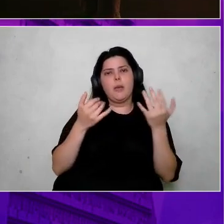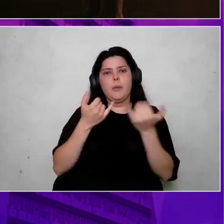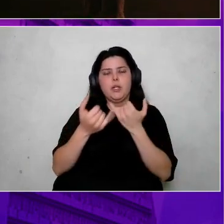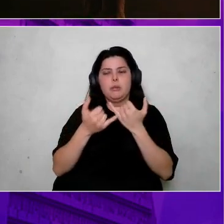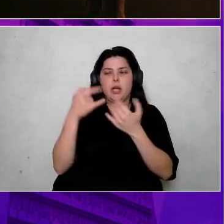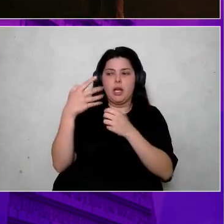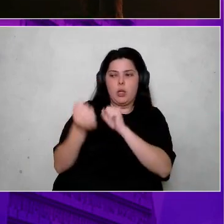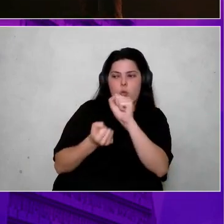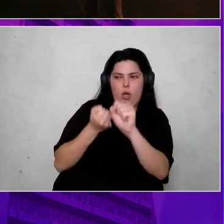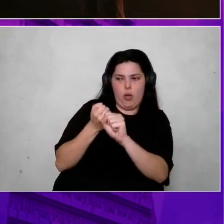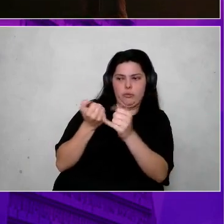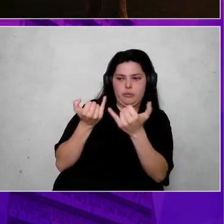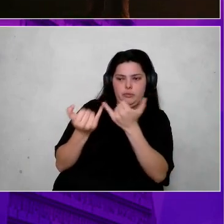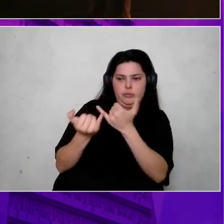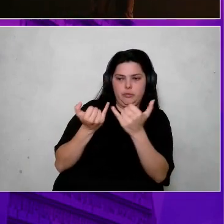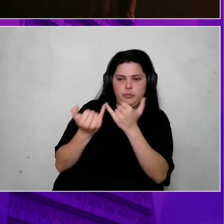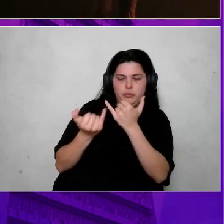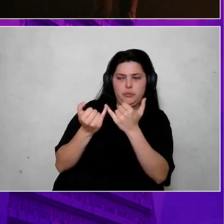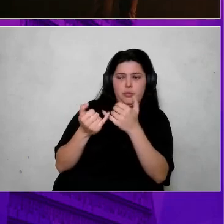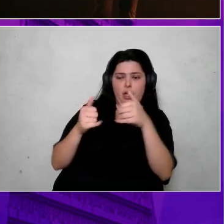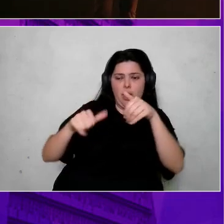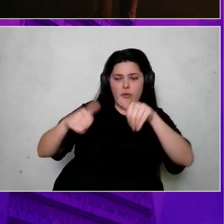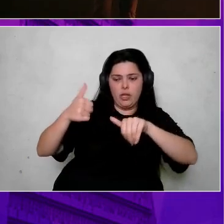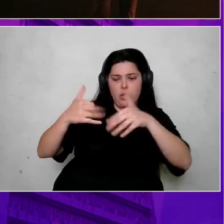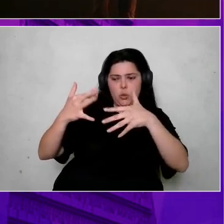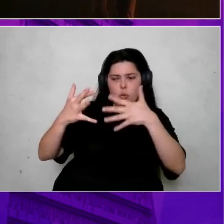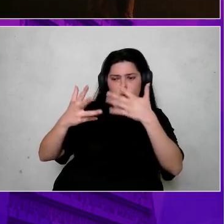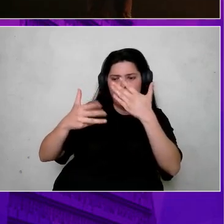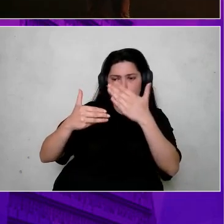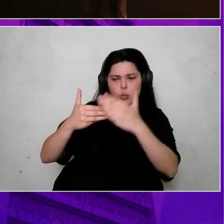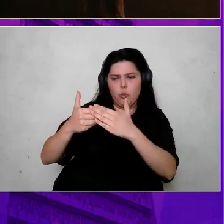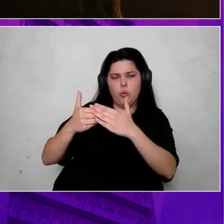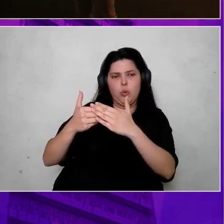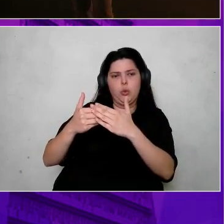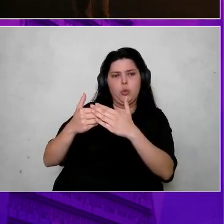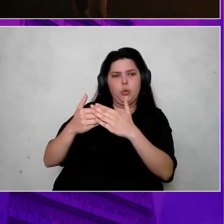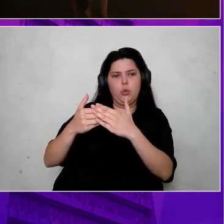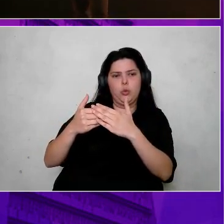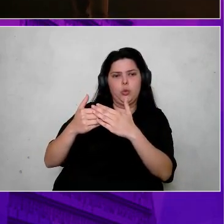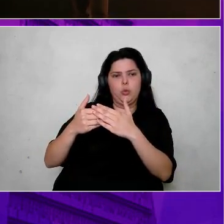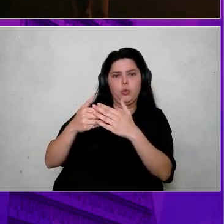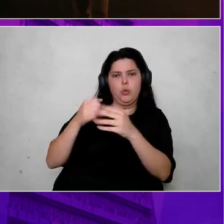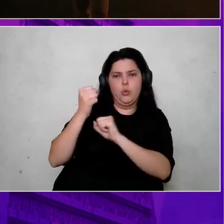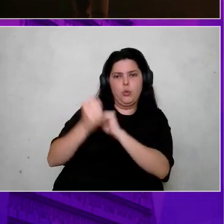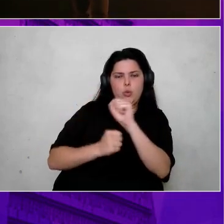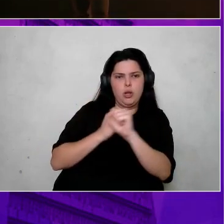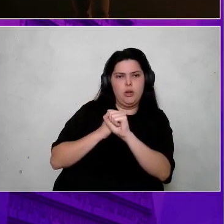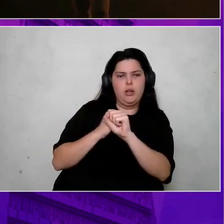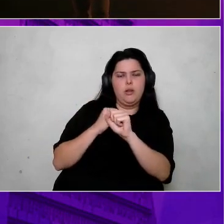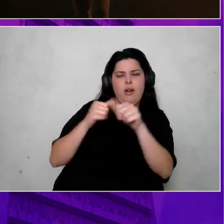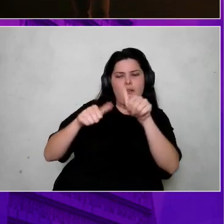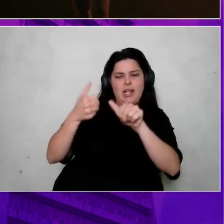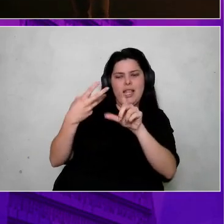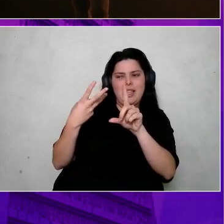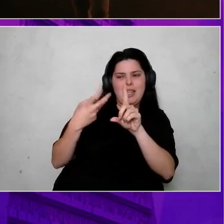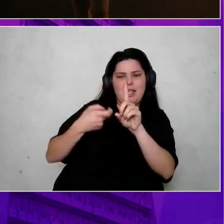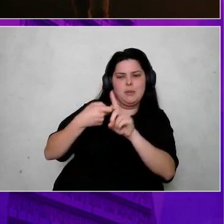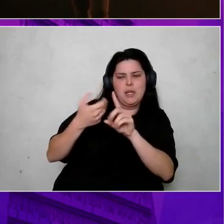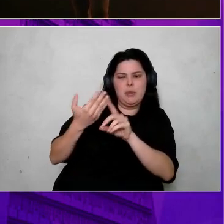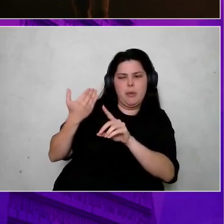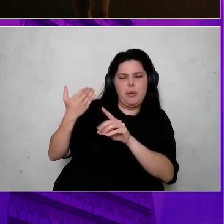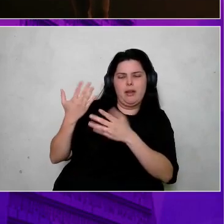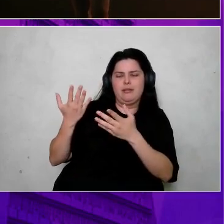exemplo, olhando tudo que aconteceu no ano e não olhando só os últimos 3 meses. A gente já pegou